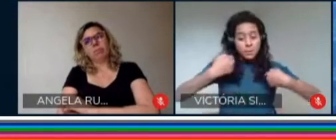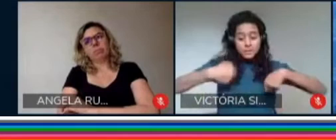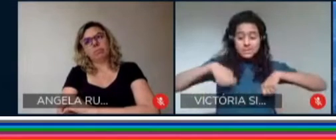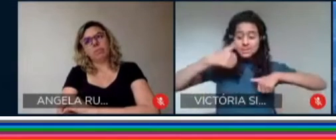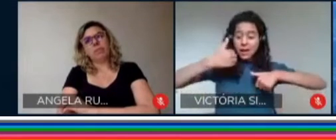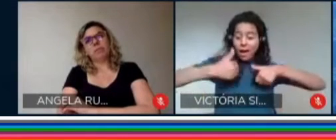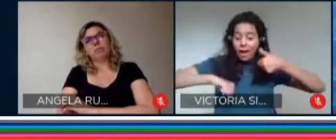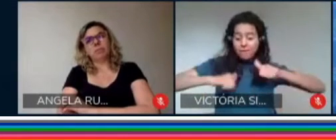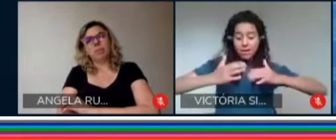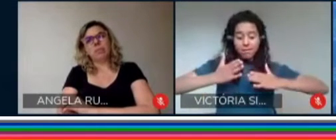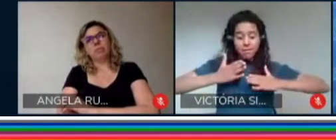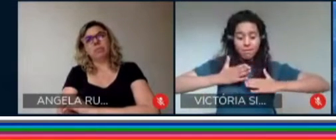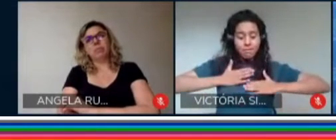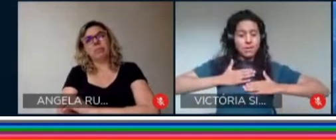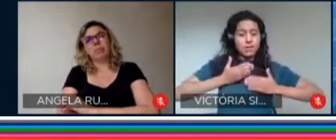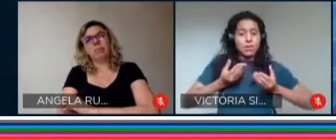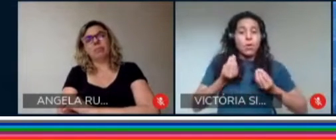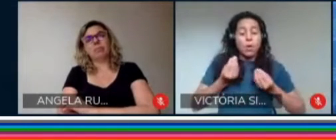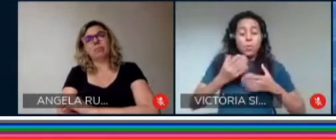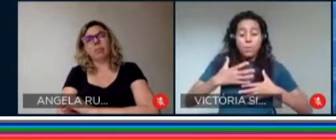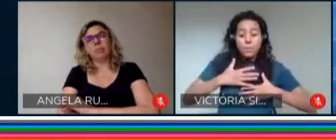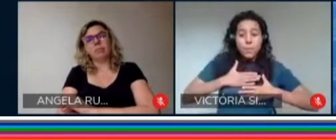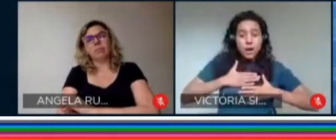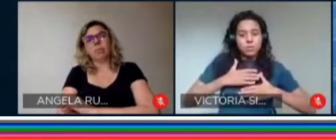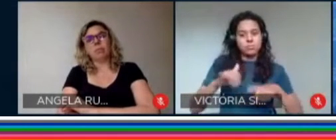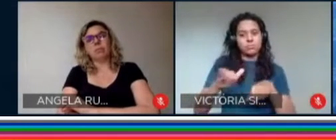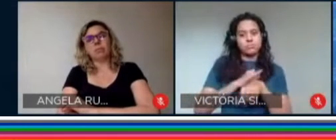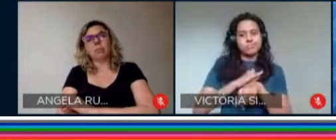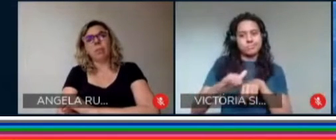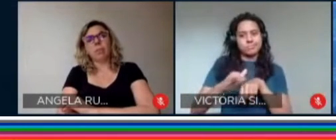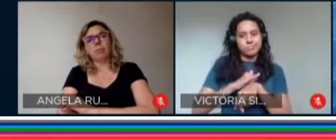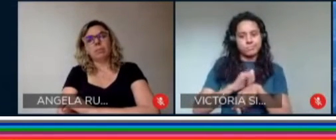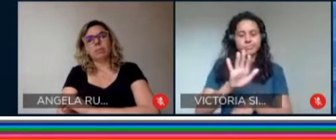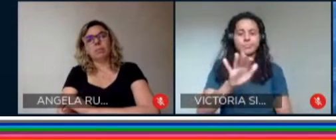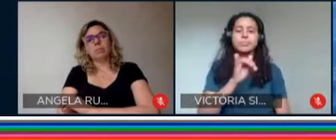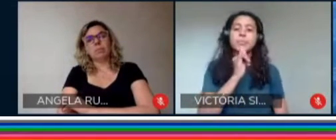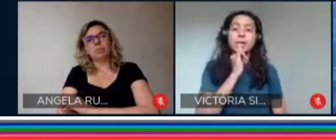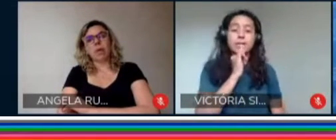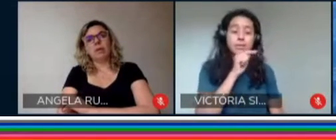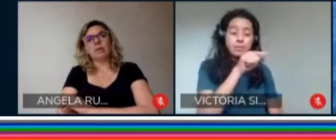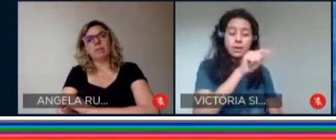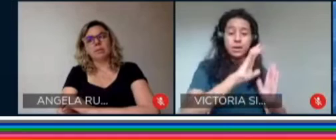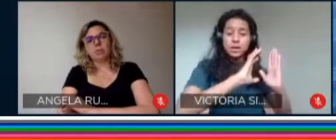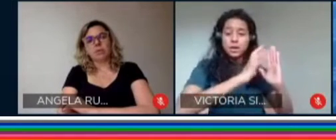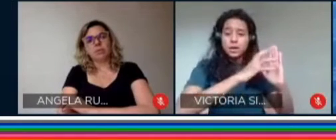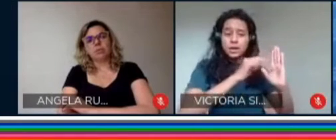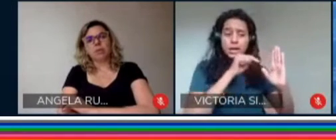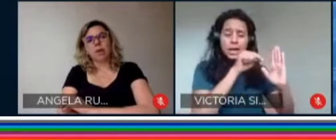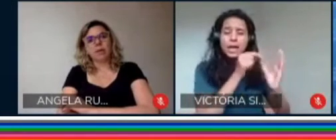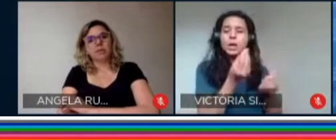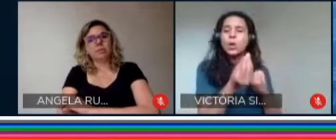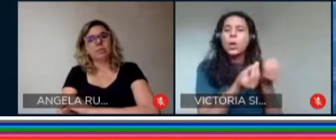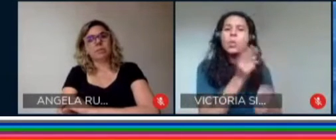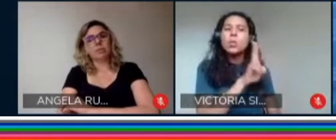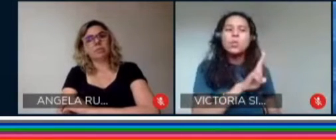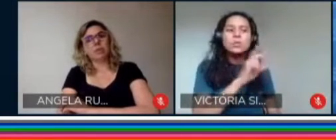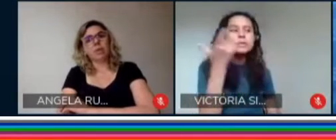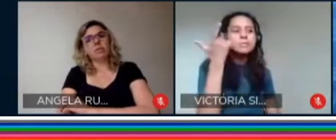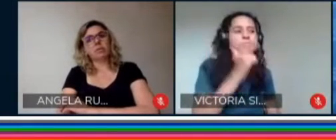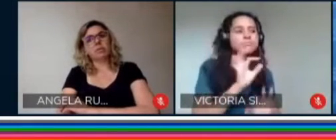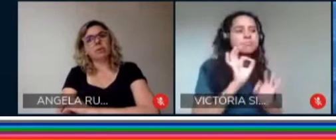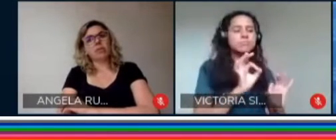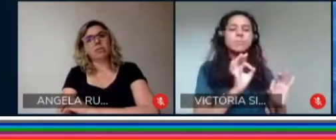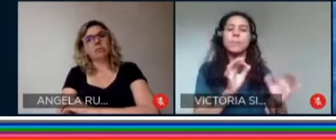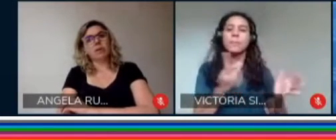de busca, né? Eu preciso construir melhor. Será que nessa base de dados usa SUS ou usa Serviço Único de Saúde? Ou talvez